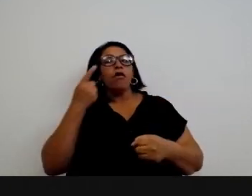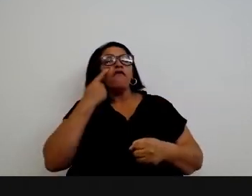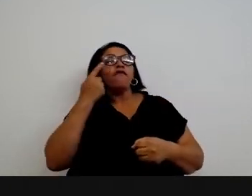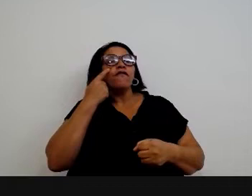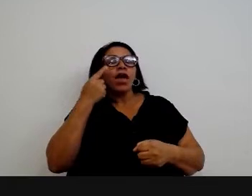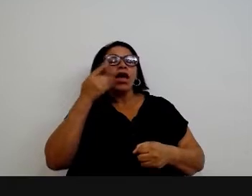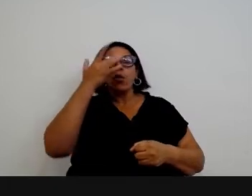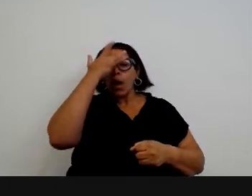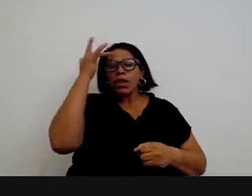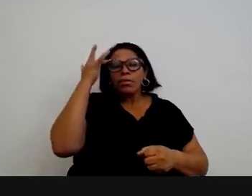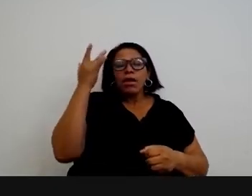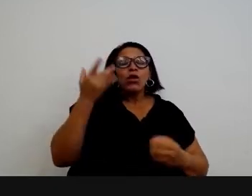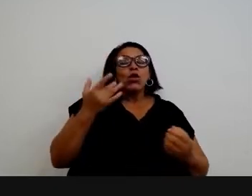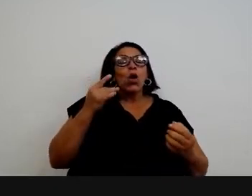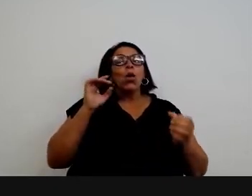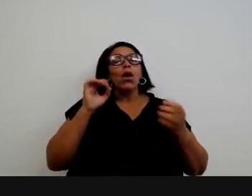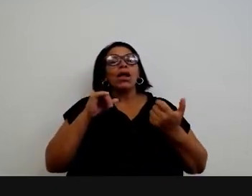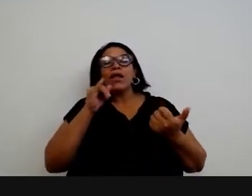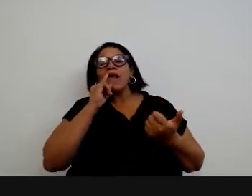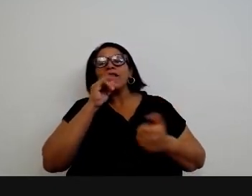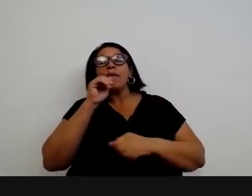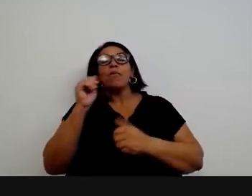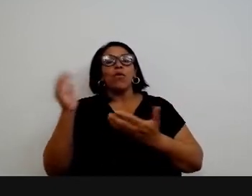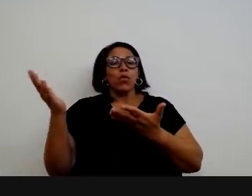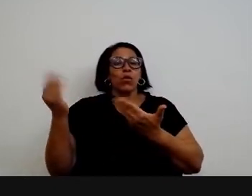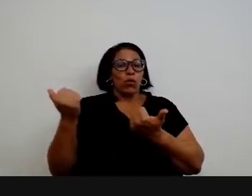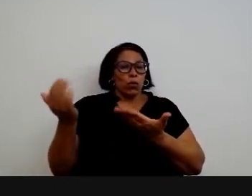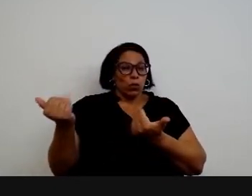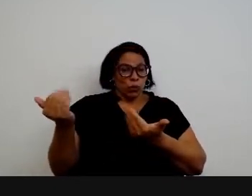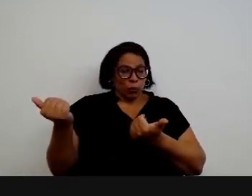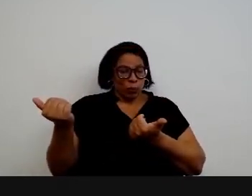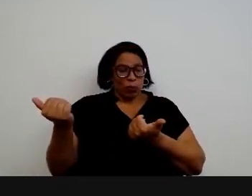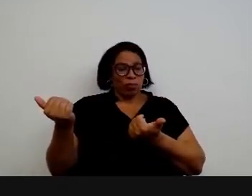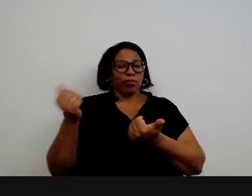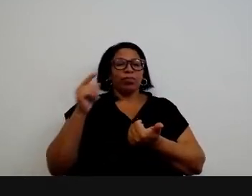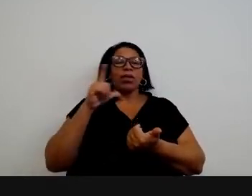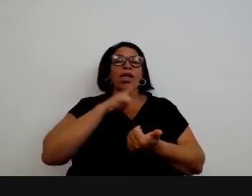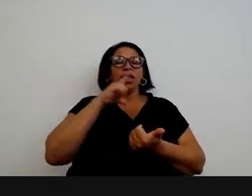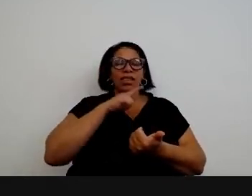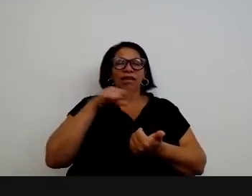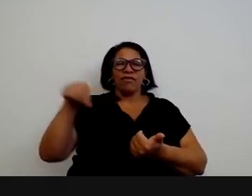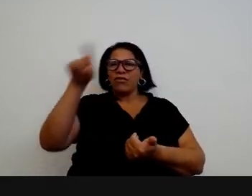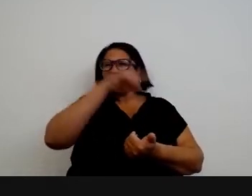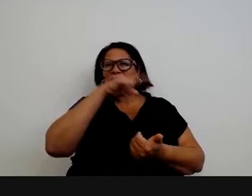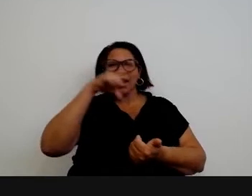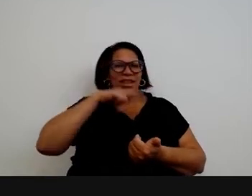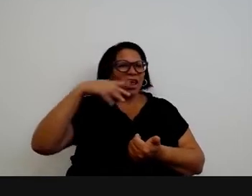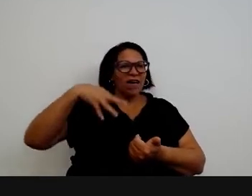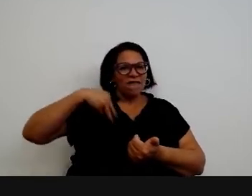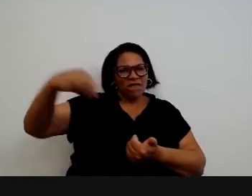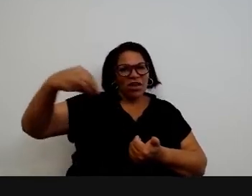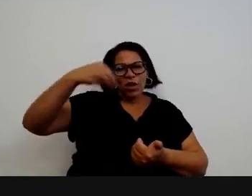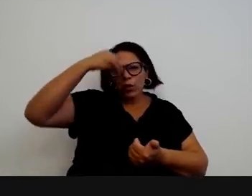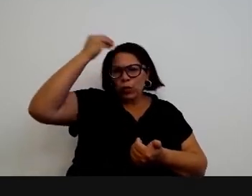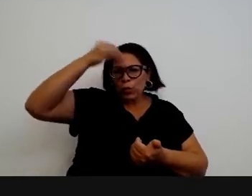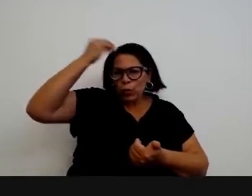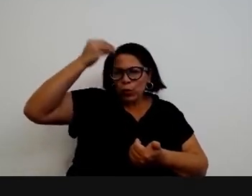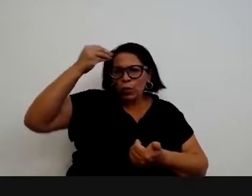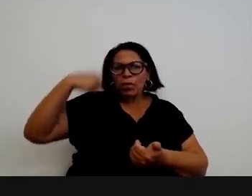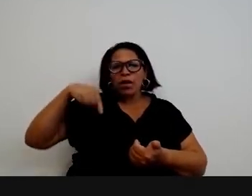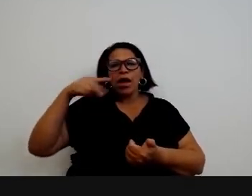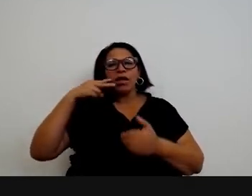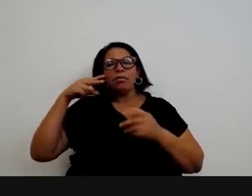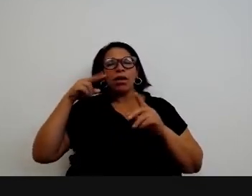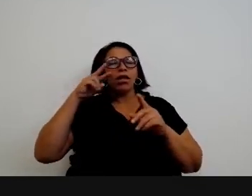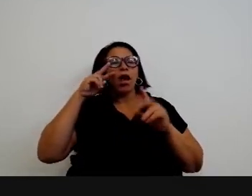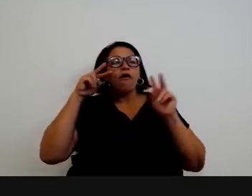que a maioria sabe. Então, o adolescente, ele, quem tem filho aí, quem tem sobrinho, quem tem contato, sabe, eles olham